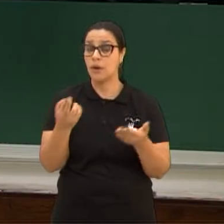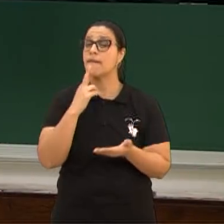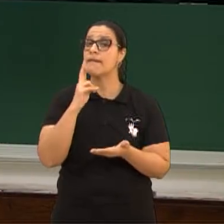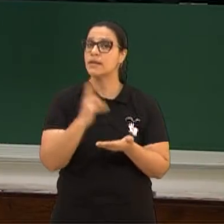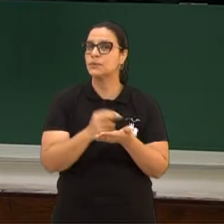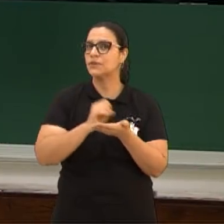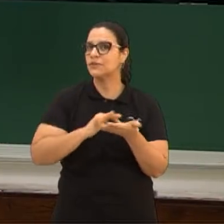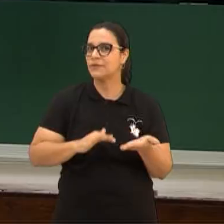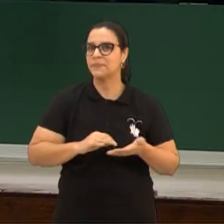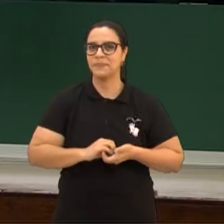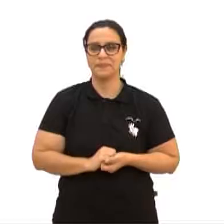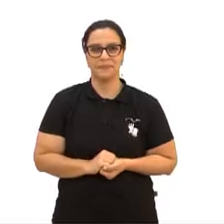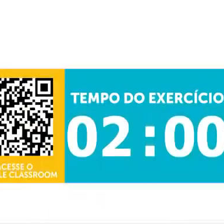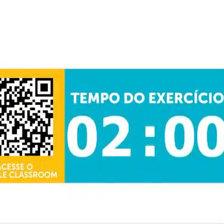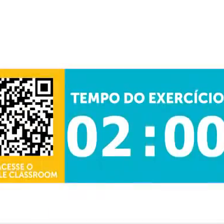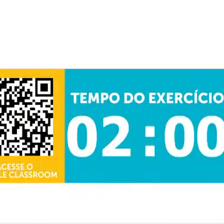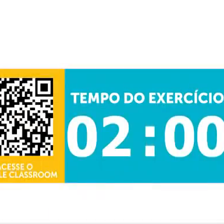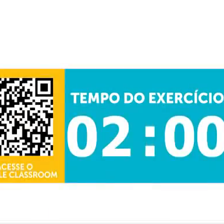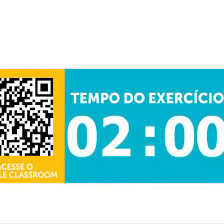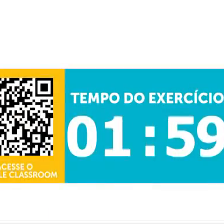o exercício.